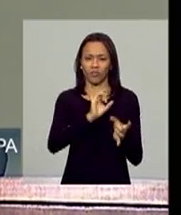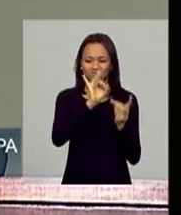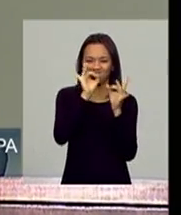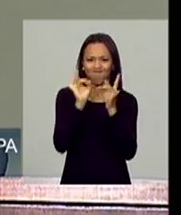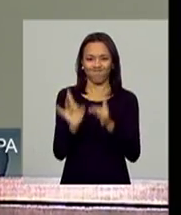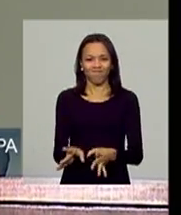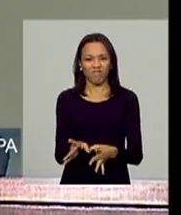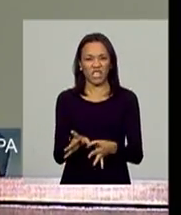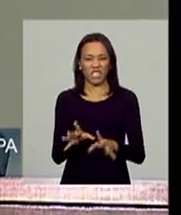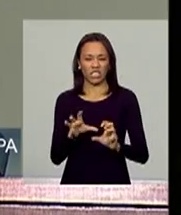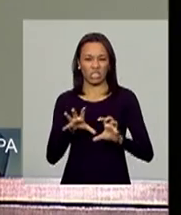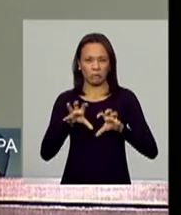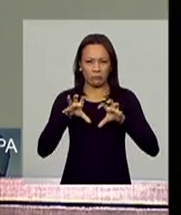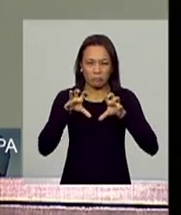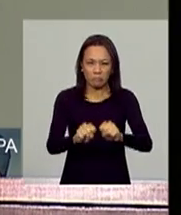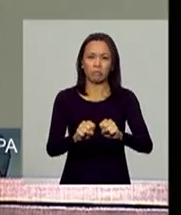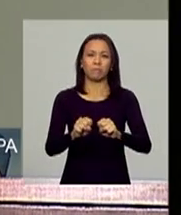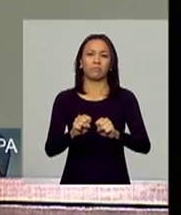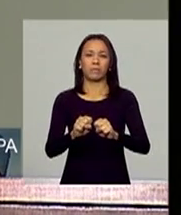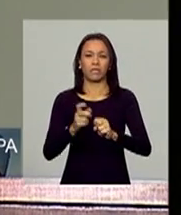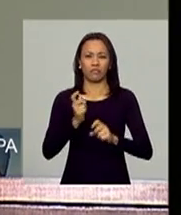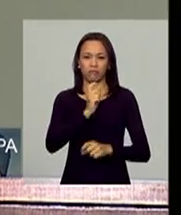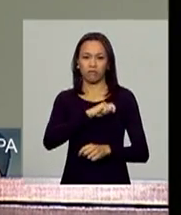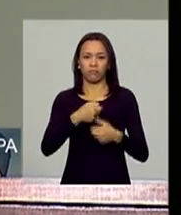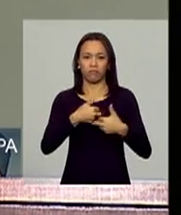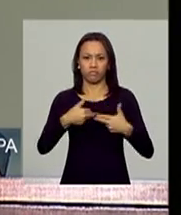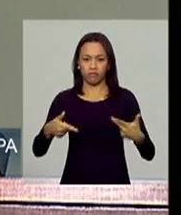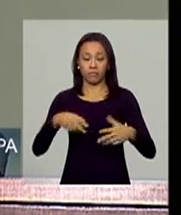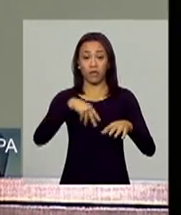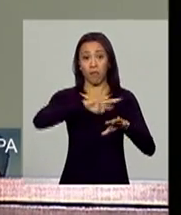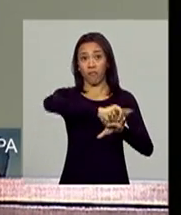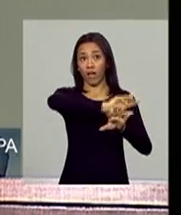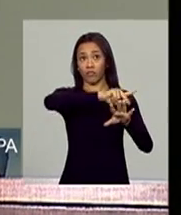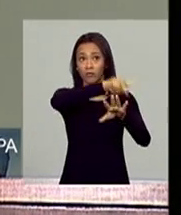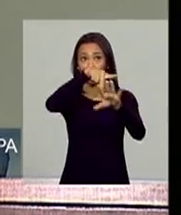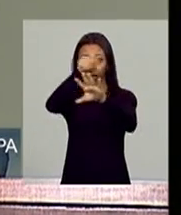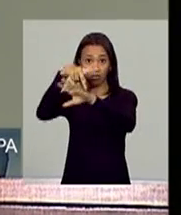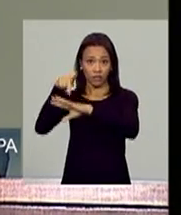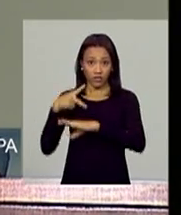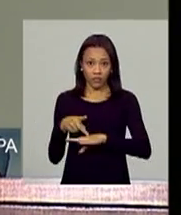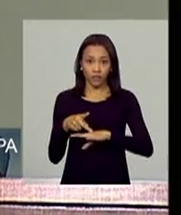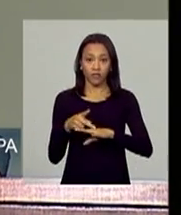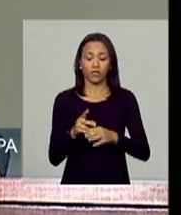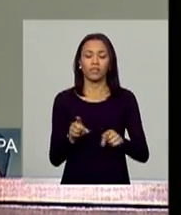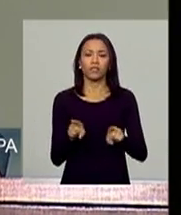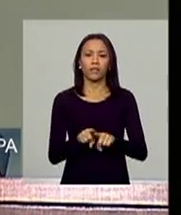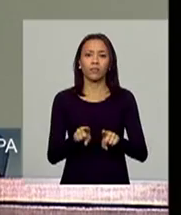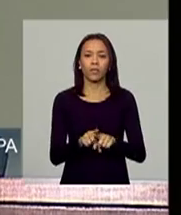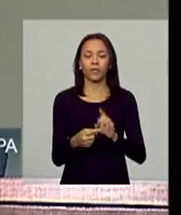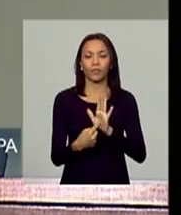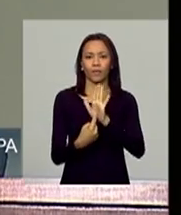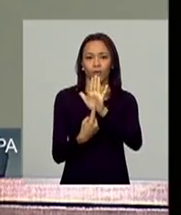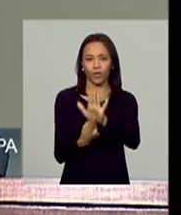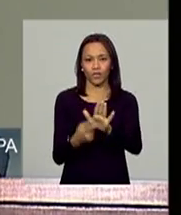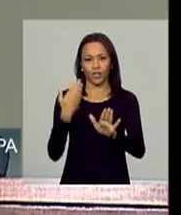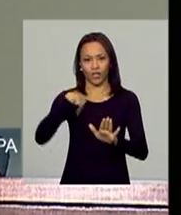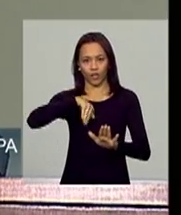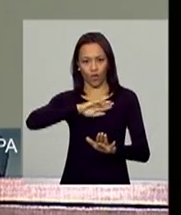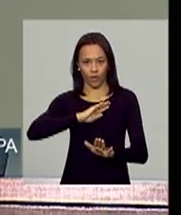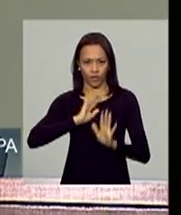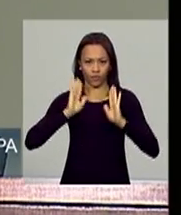de domínio e de opressão entre os países, explica também a ênfase que demos às